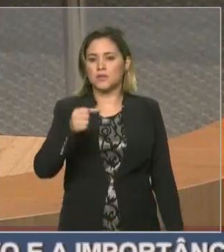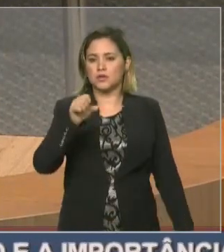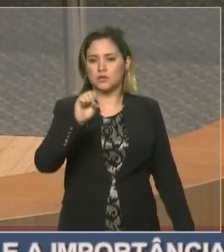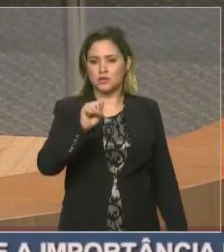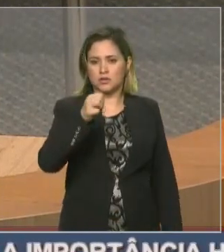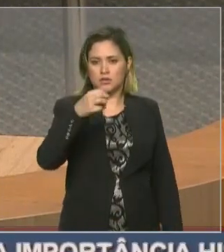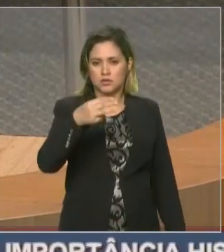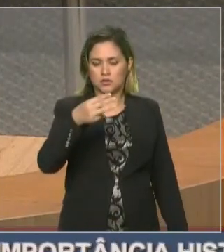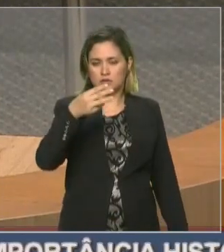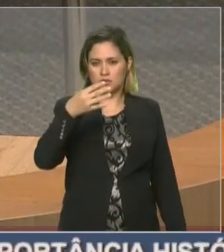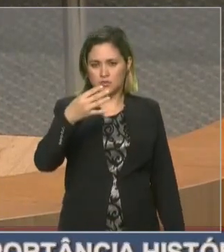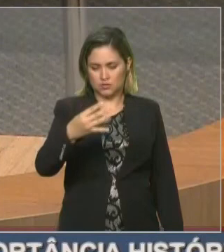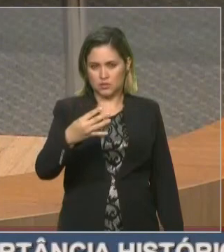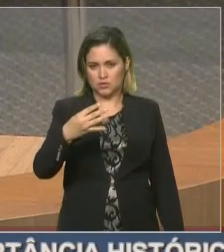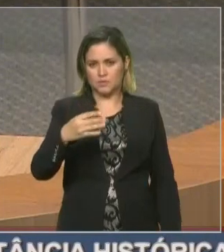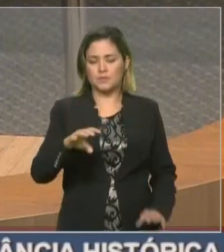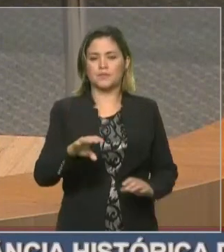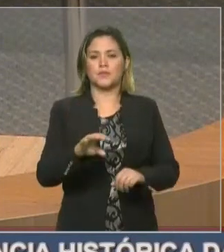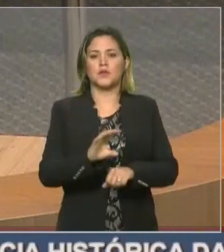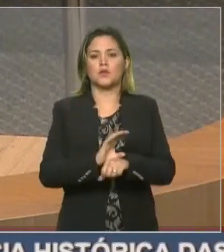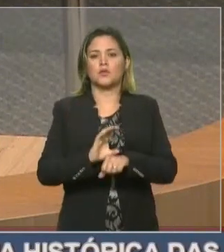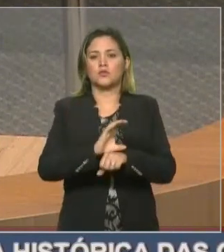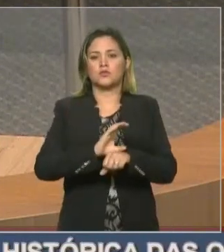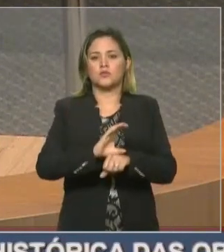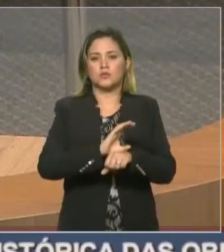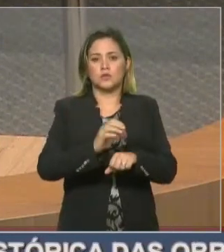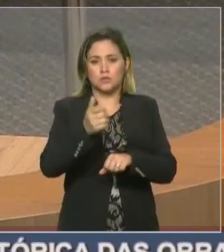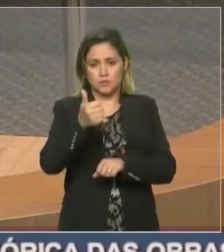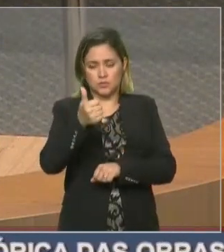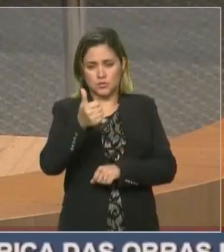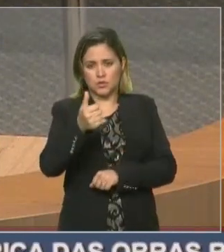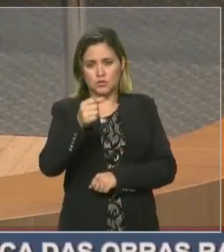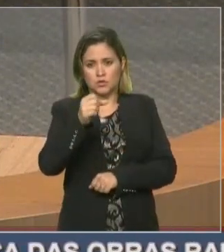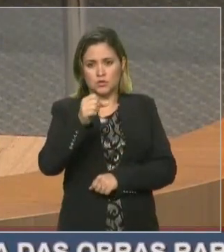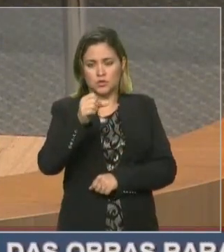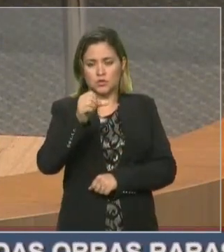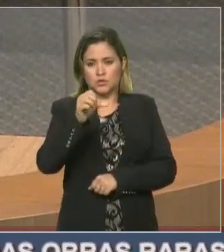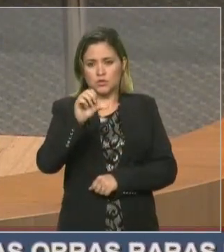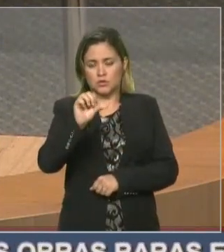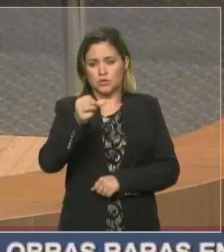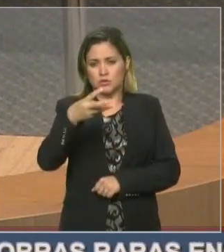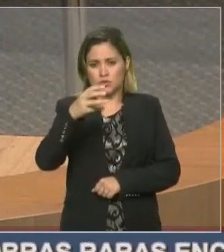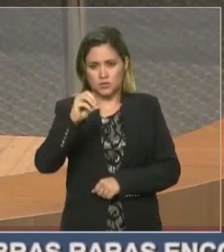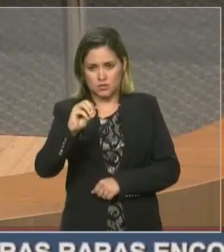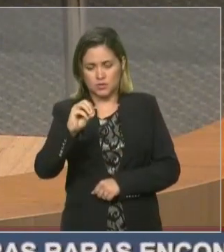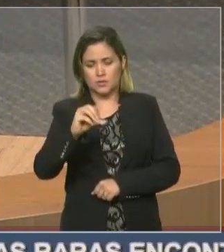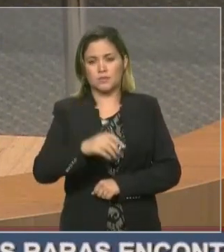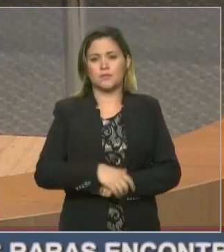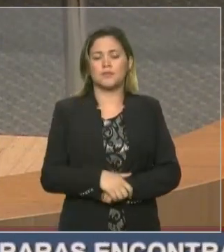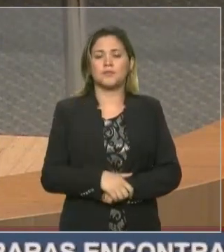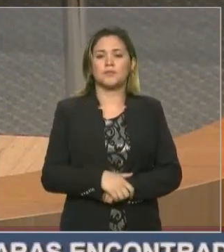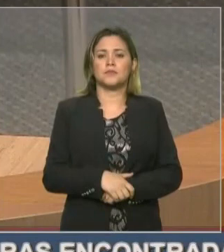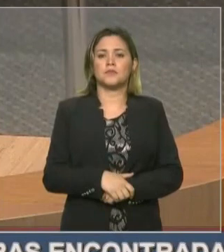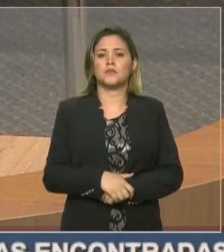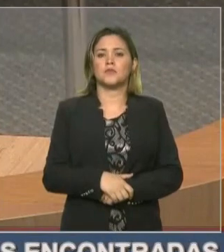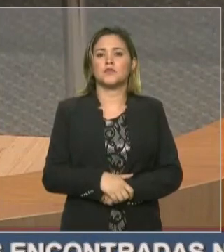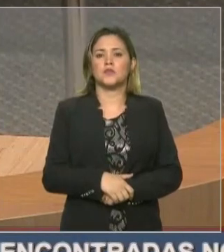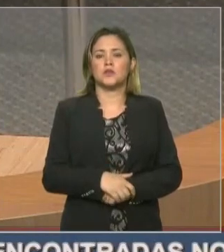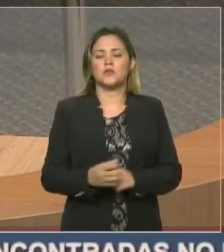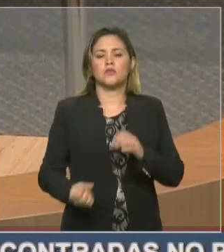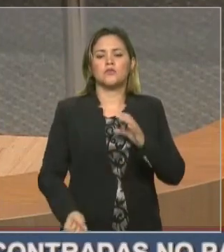de 34 para 35, foram fazer os primeiros poderes legislativos do